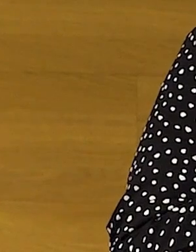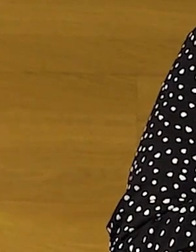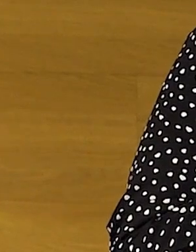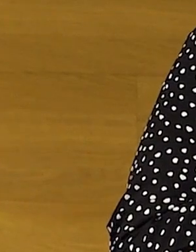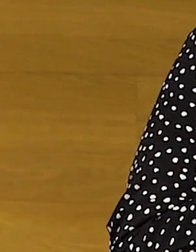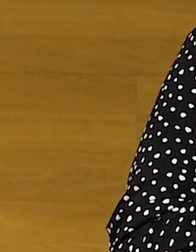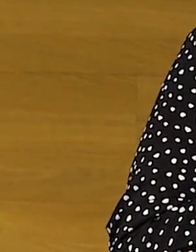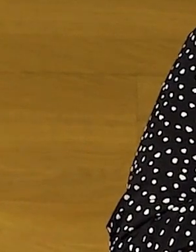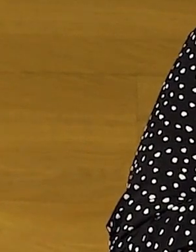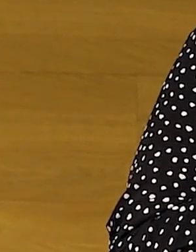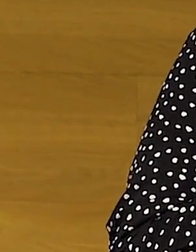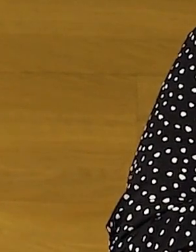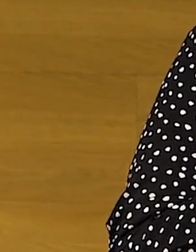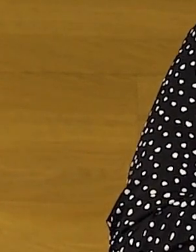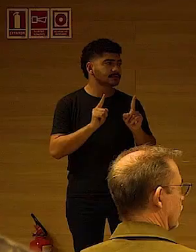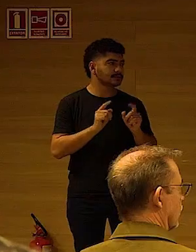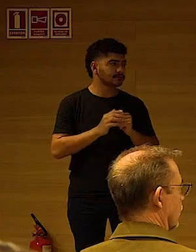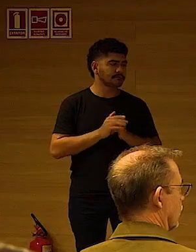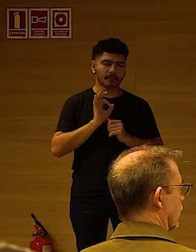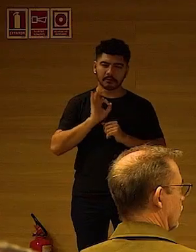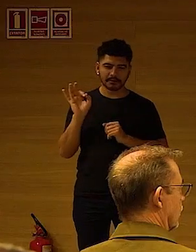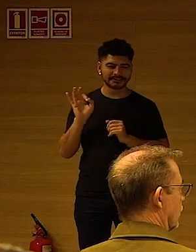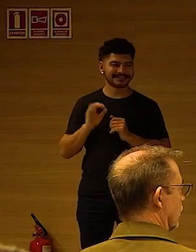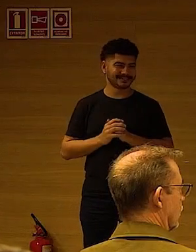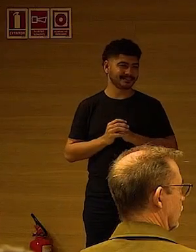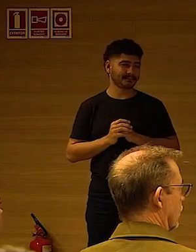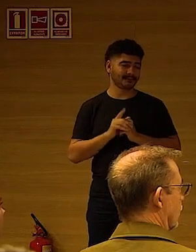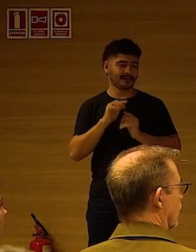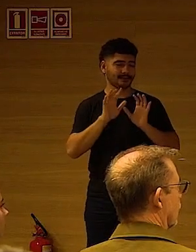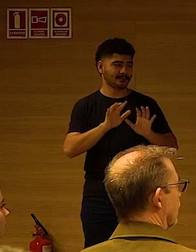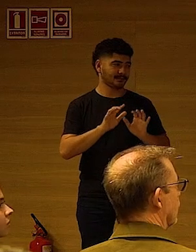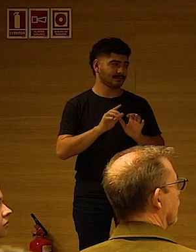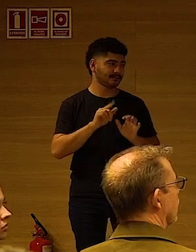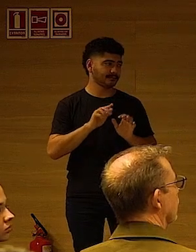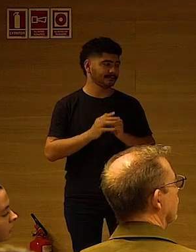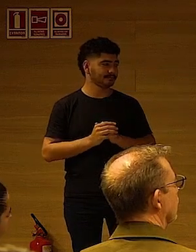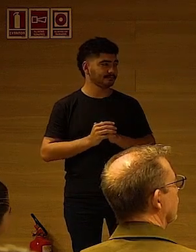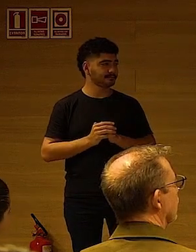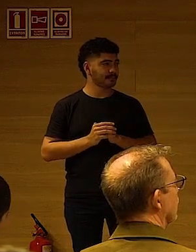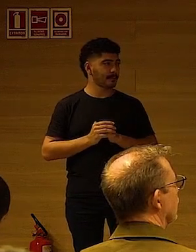respondi exatamente a sua pergunta, mas... Tá ótimo. É isso, assim, basicamente.